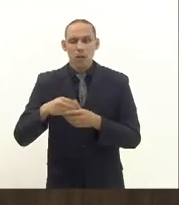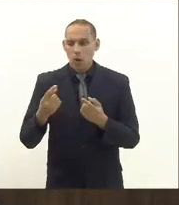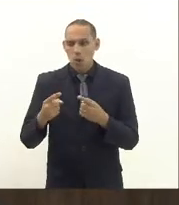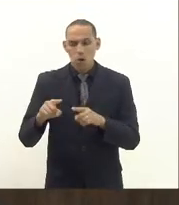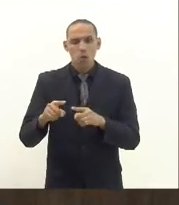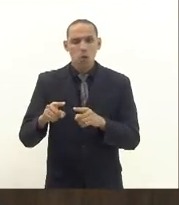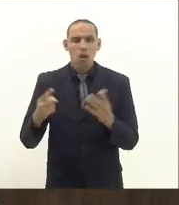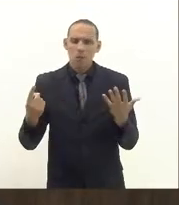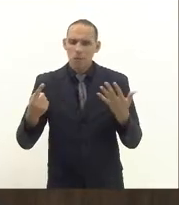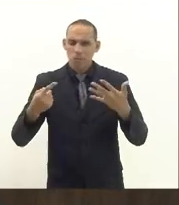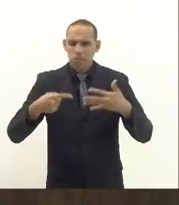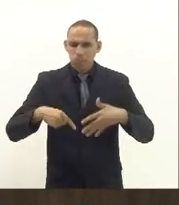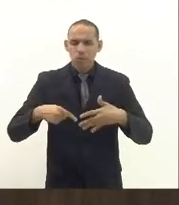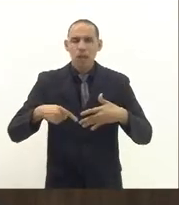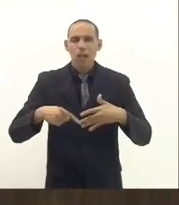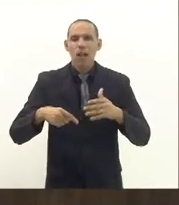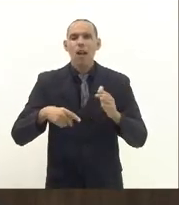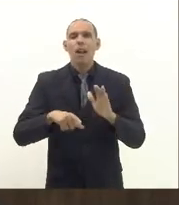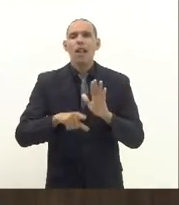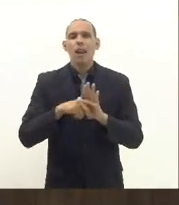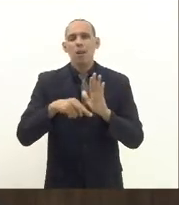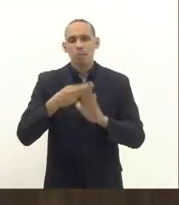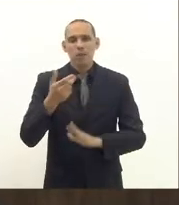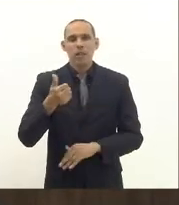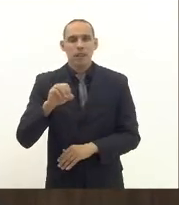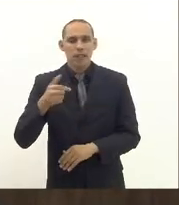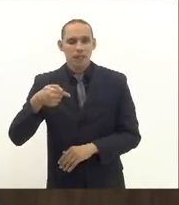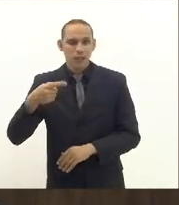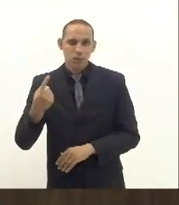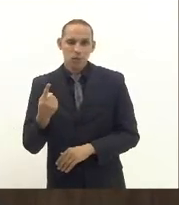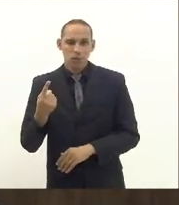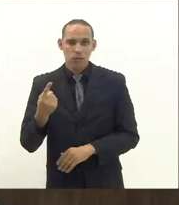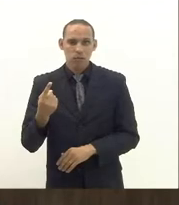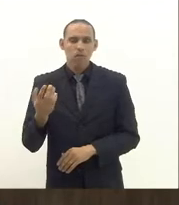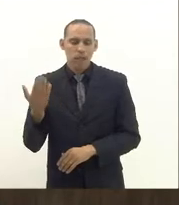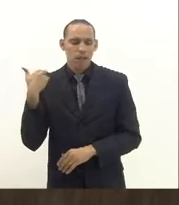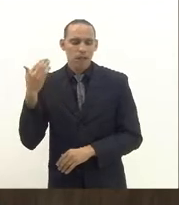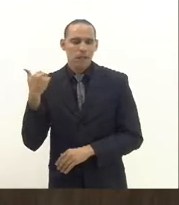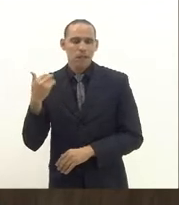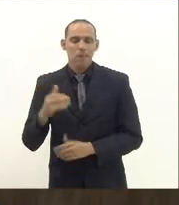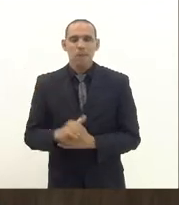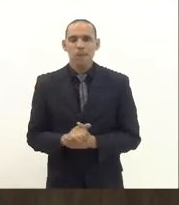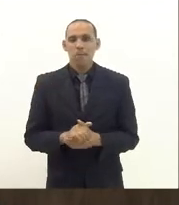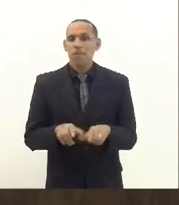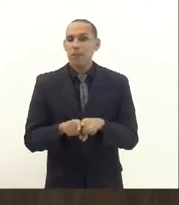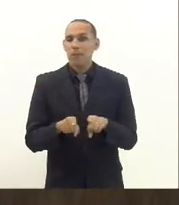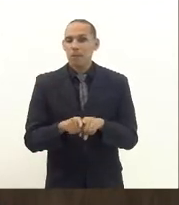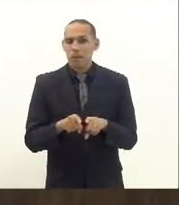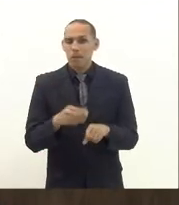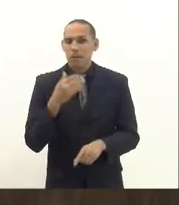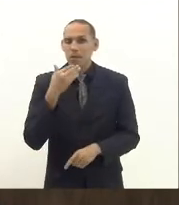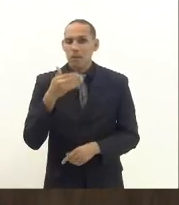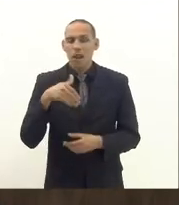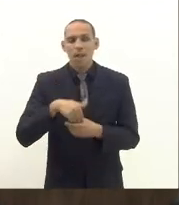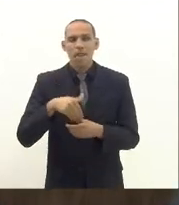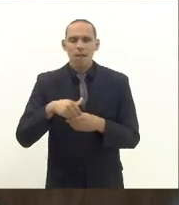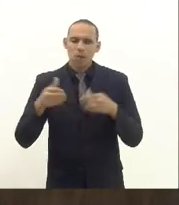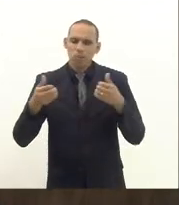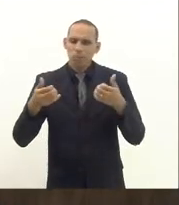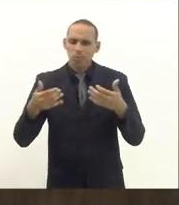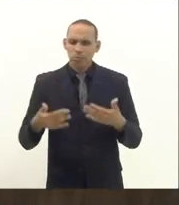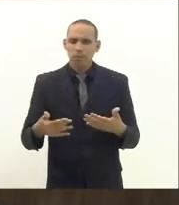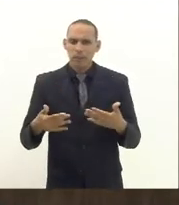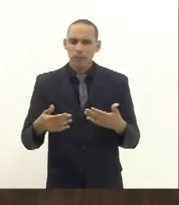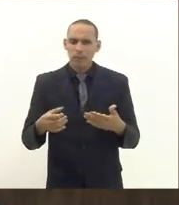do PSOL no projeto de resolução das 71 quero anterior pedir para decorar a voto nesse